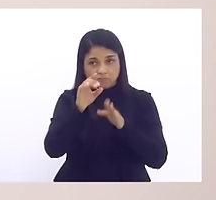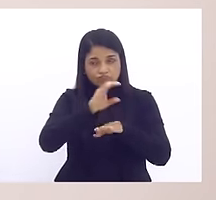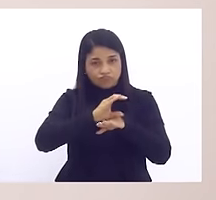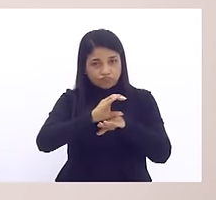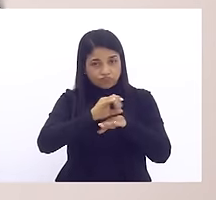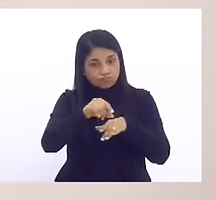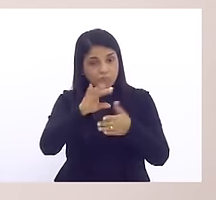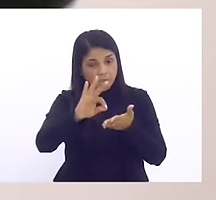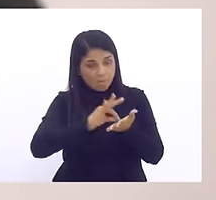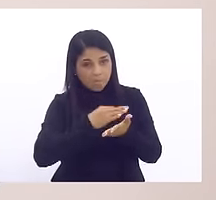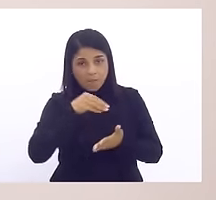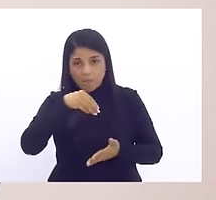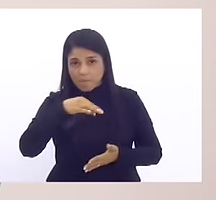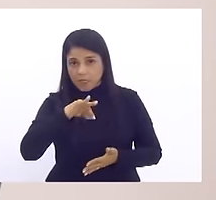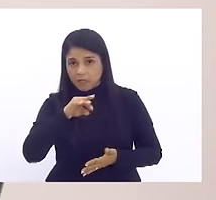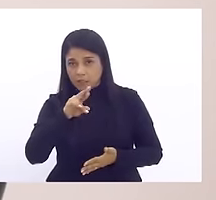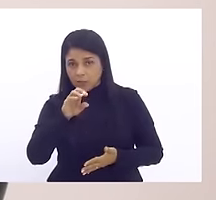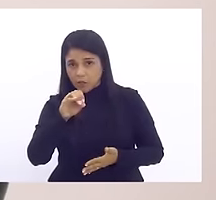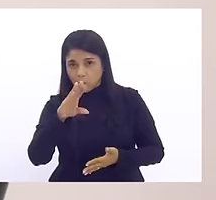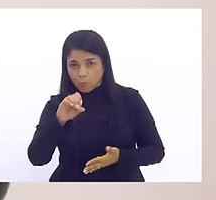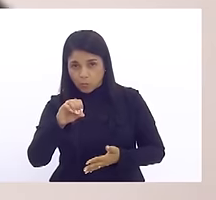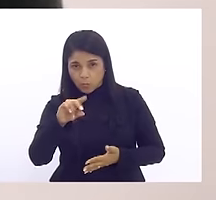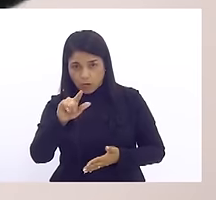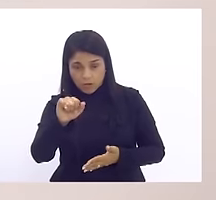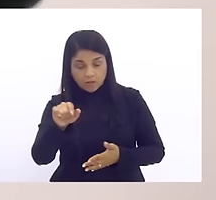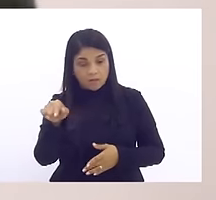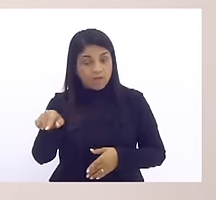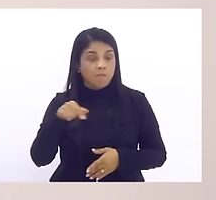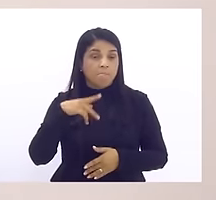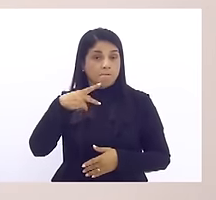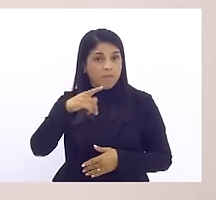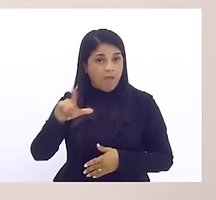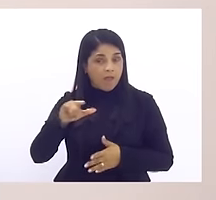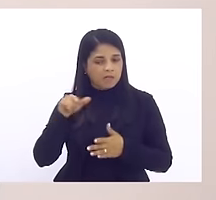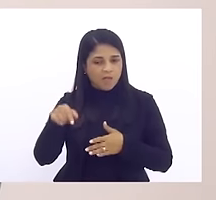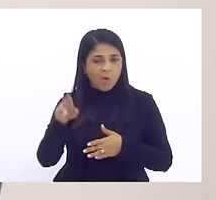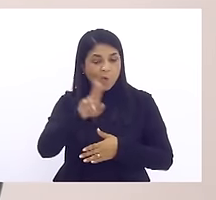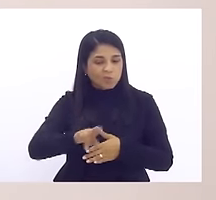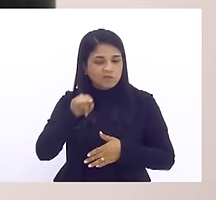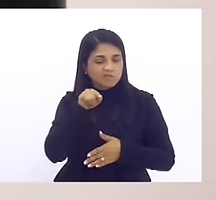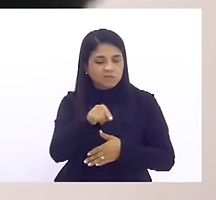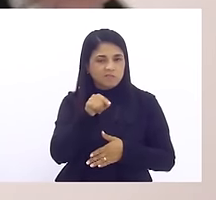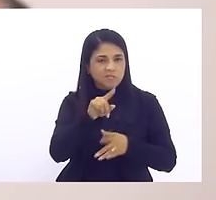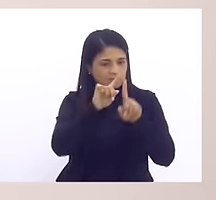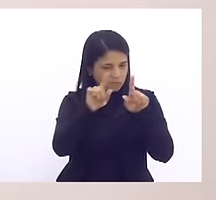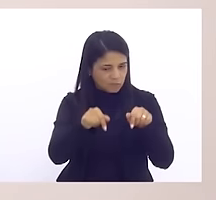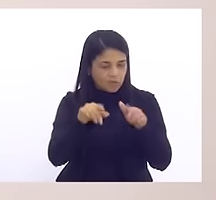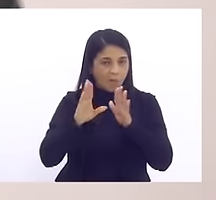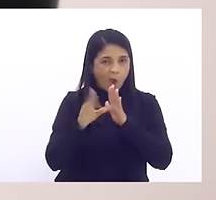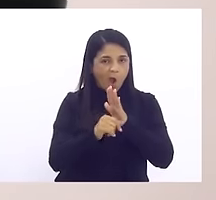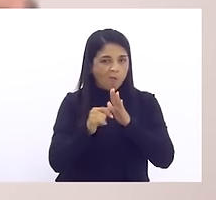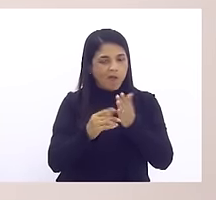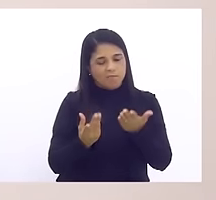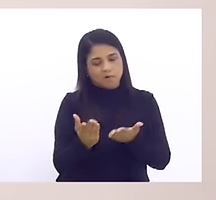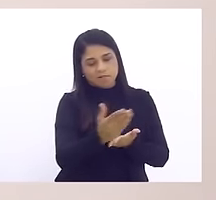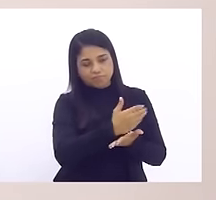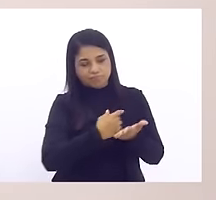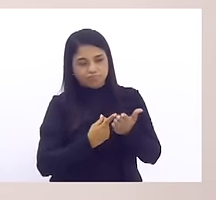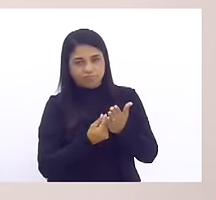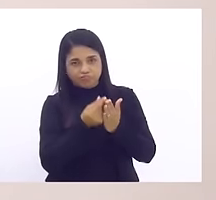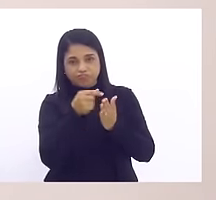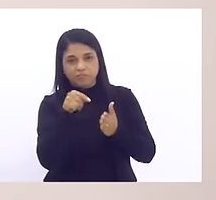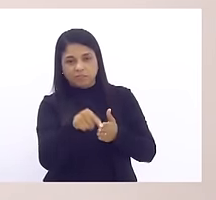têm matrícula fizeram concurso a pele não até tá usando vocês para roubar a pele tá usando vocês para arrecadar para enriquecer